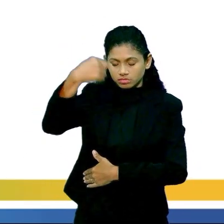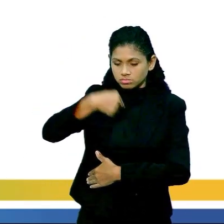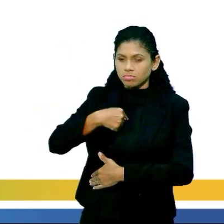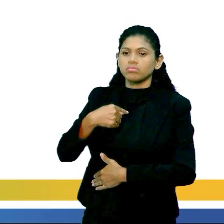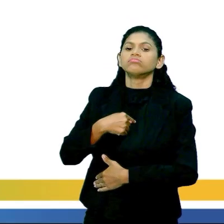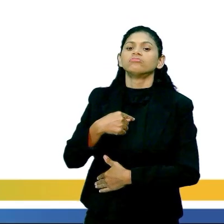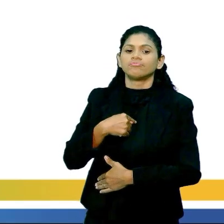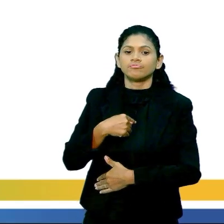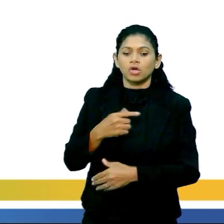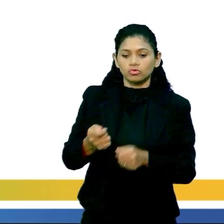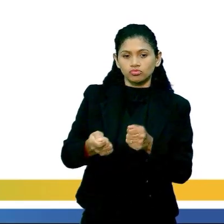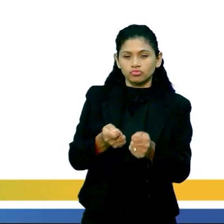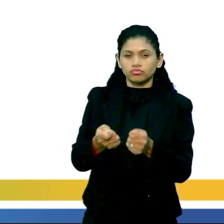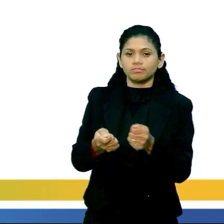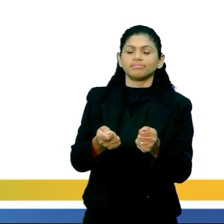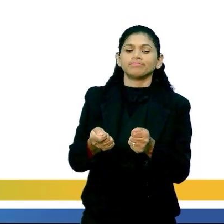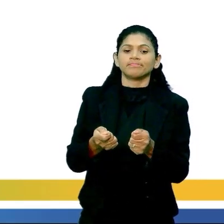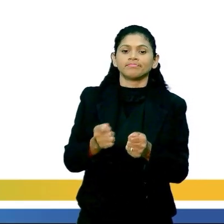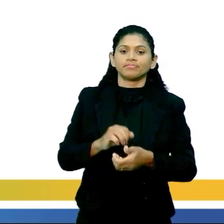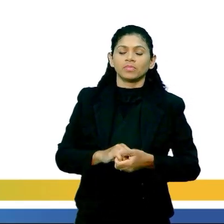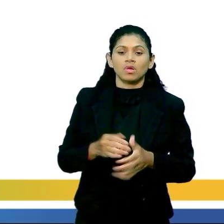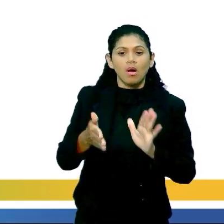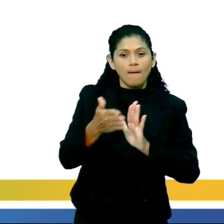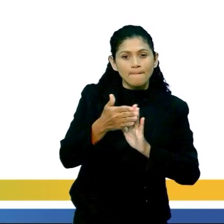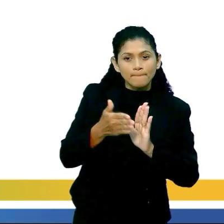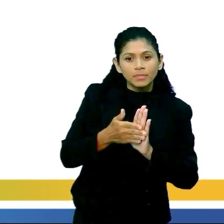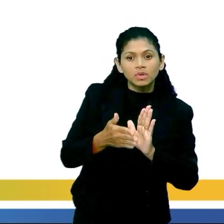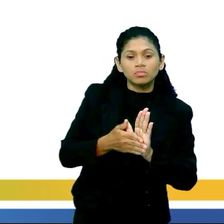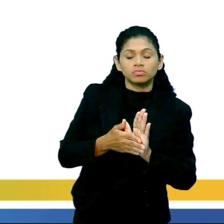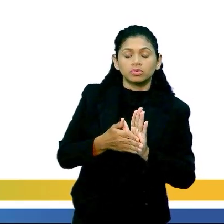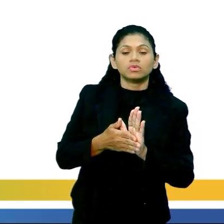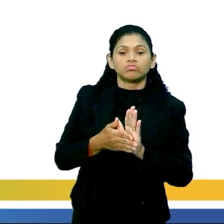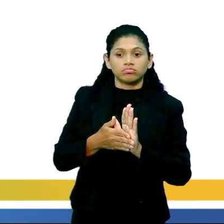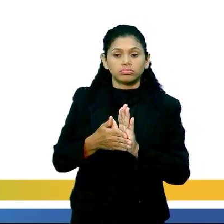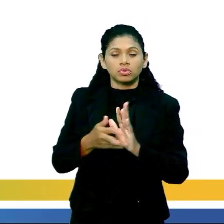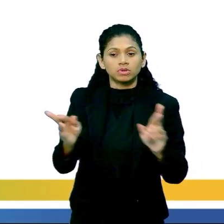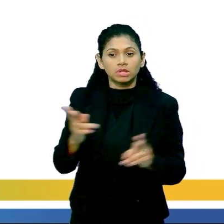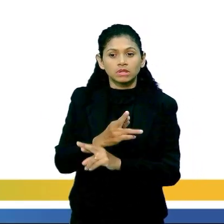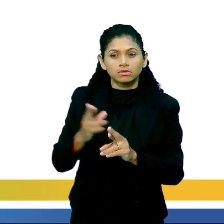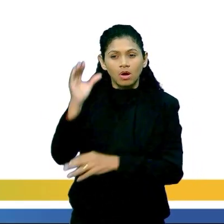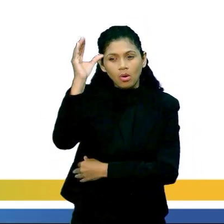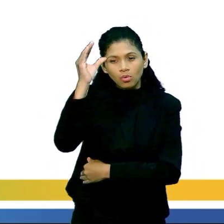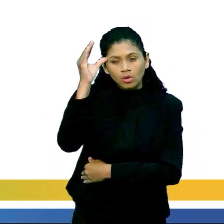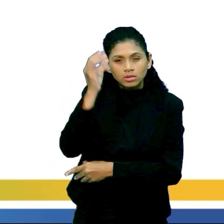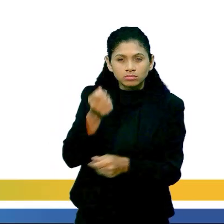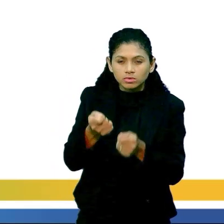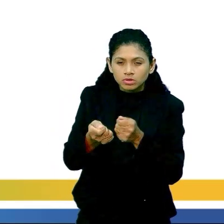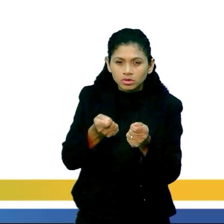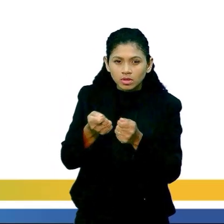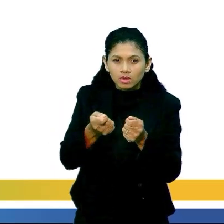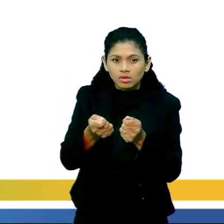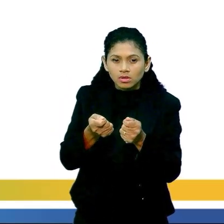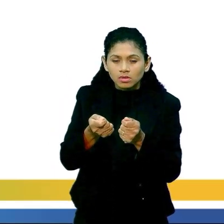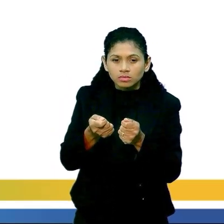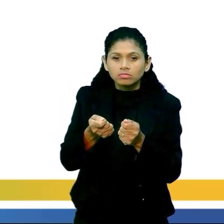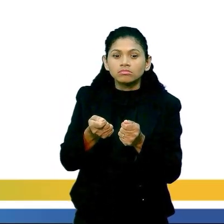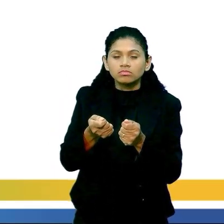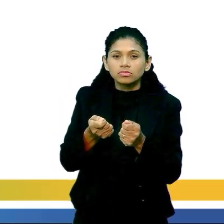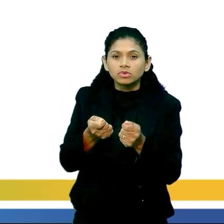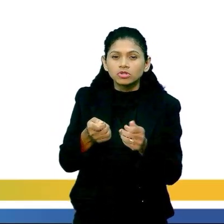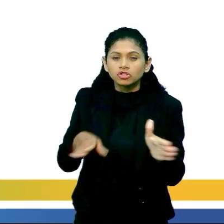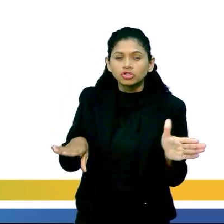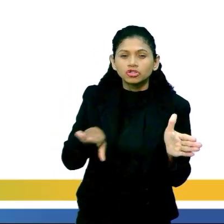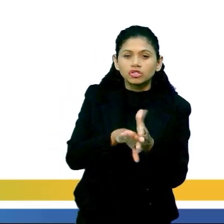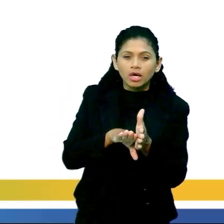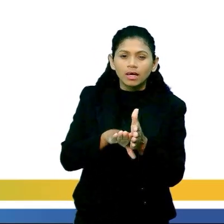autodomínio. Minha proposta é essa. Através do conhecimento e do autodomínio, chego à forma, a minha forma, e não ao contrário.